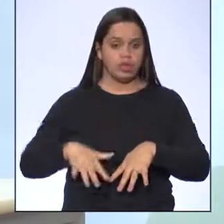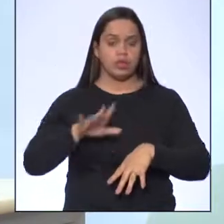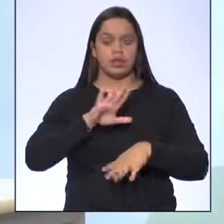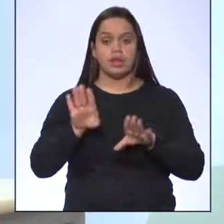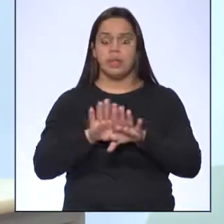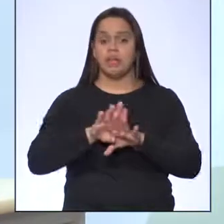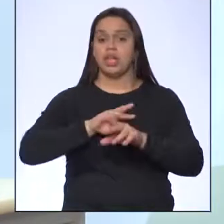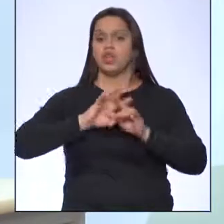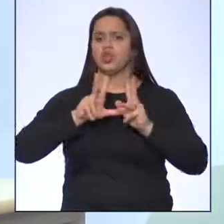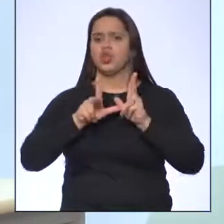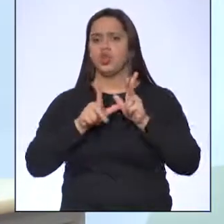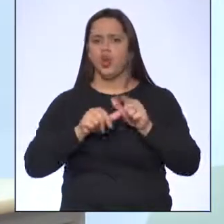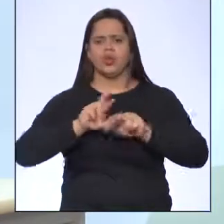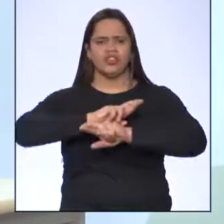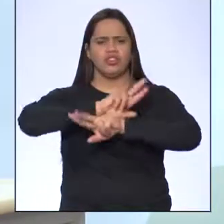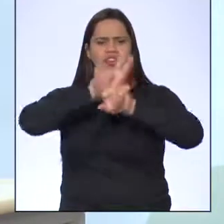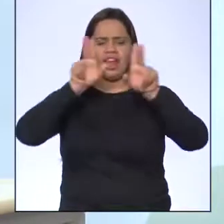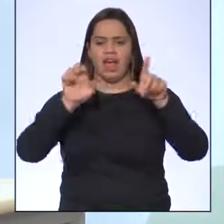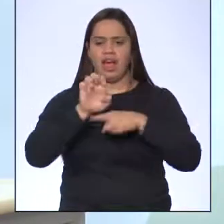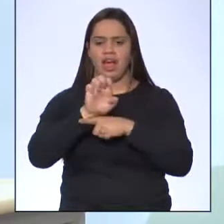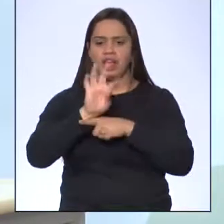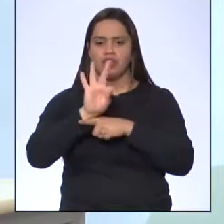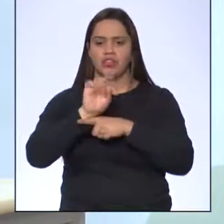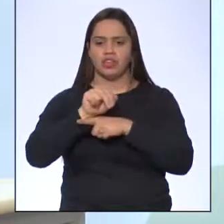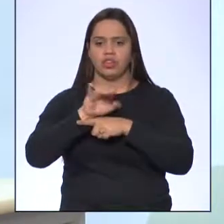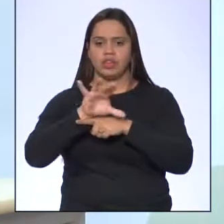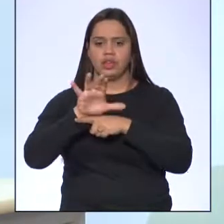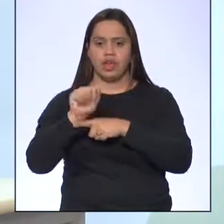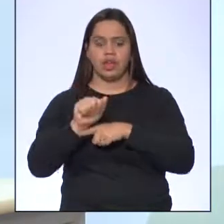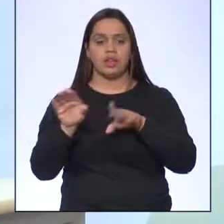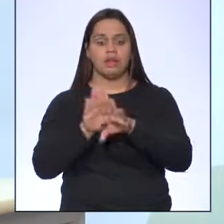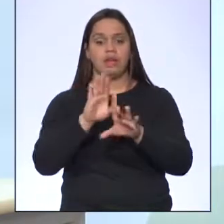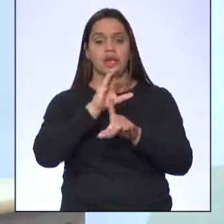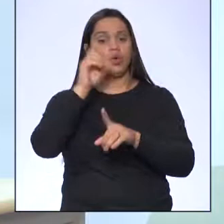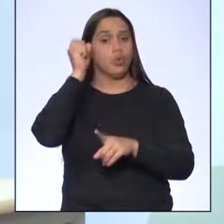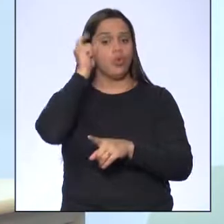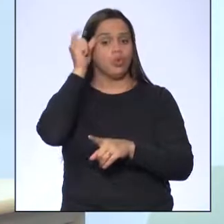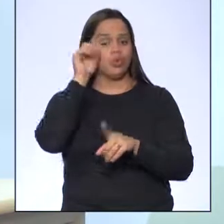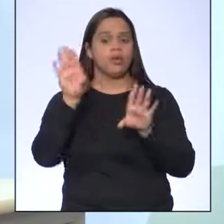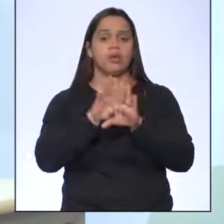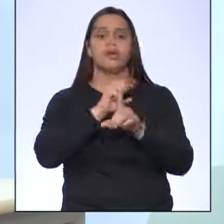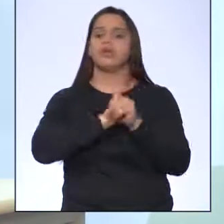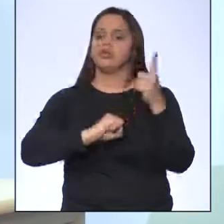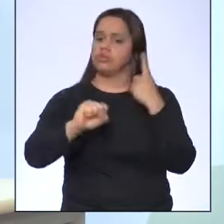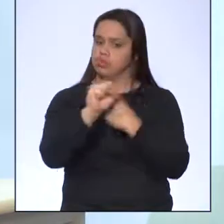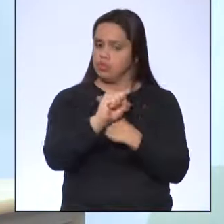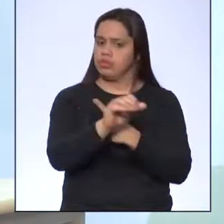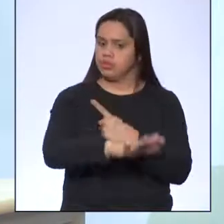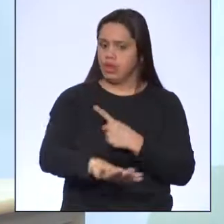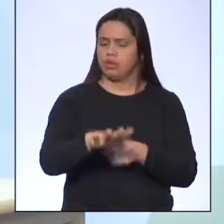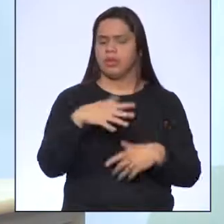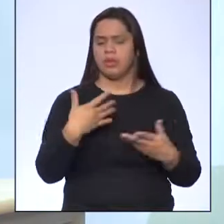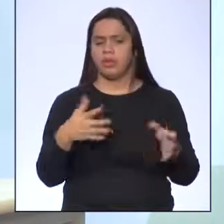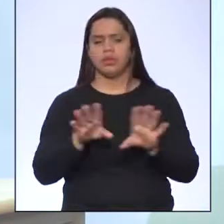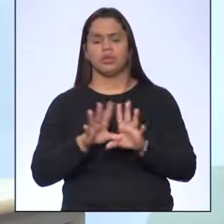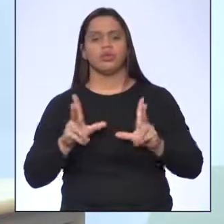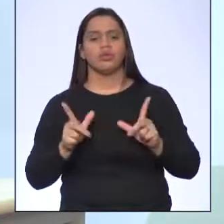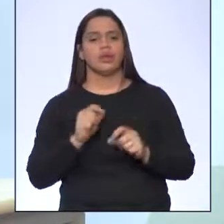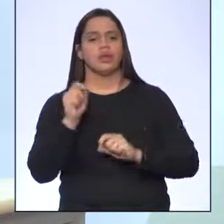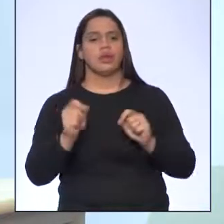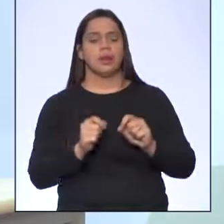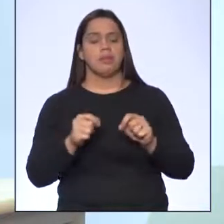diversidade étnica, cultural, né, e social. E também, né, todas aquelas questões relacionadas